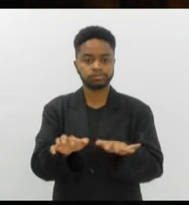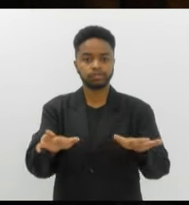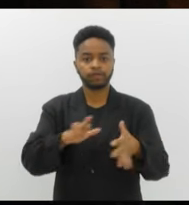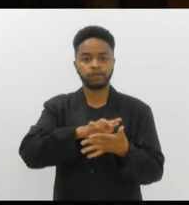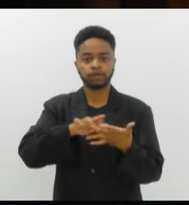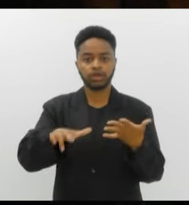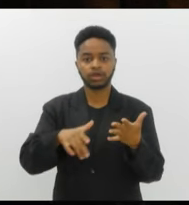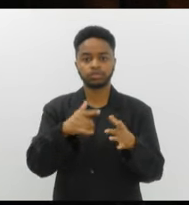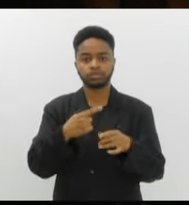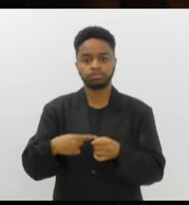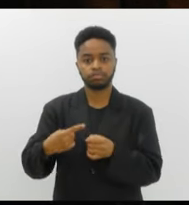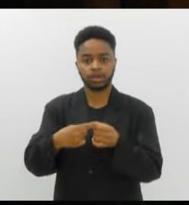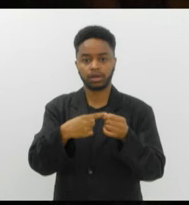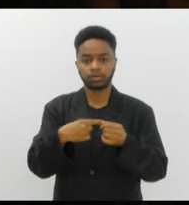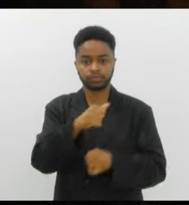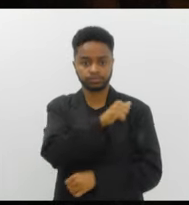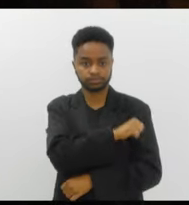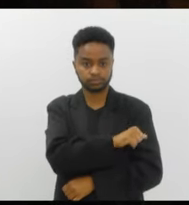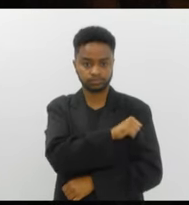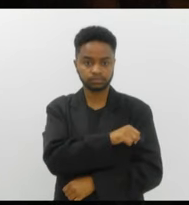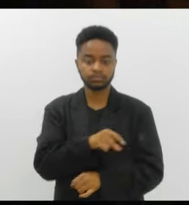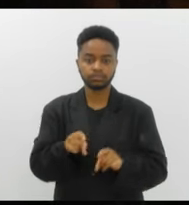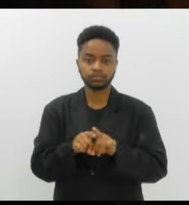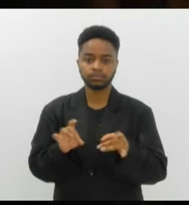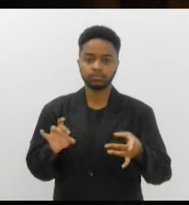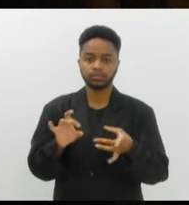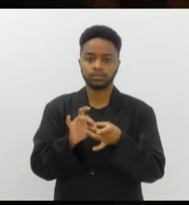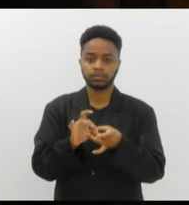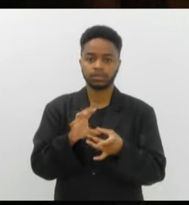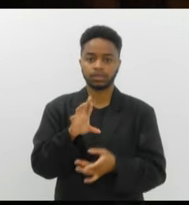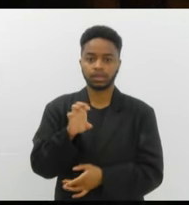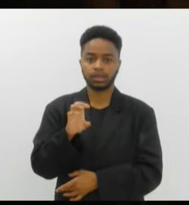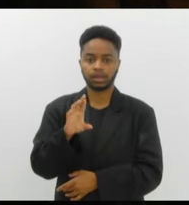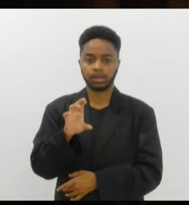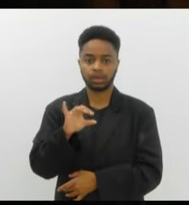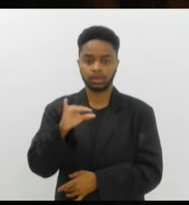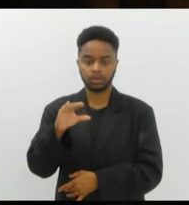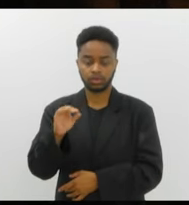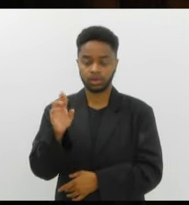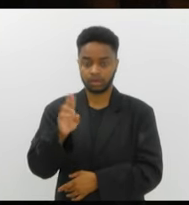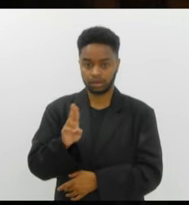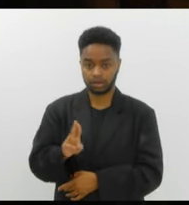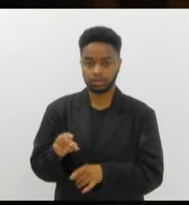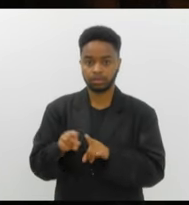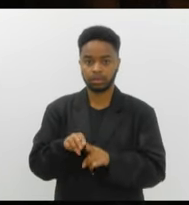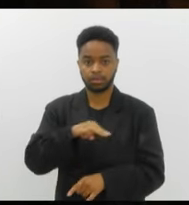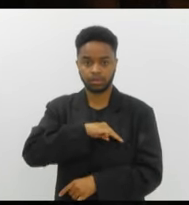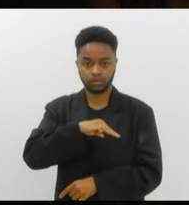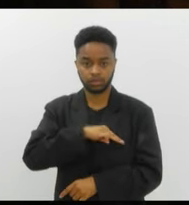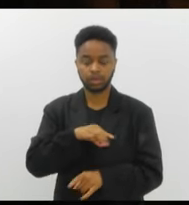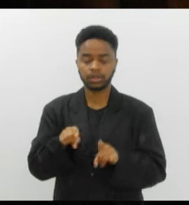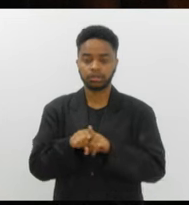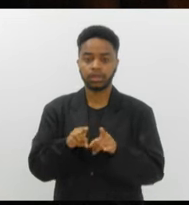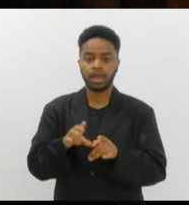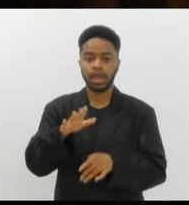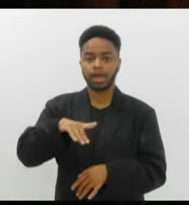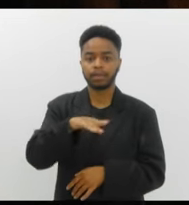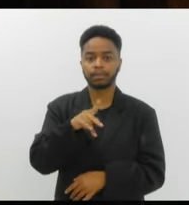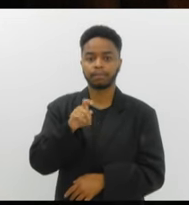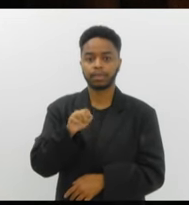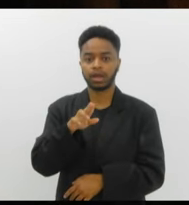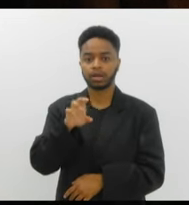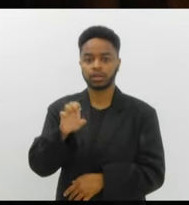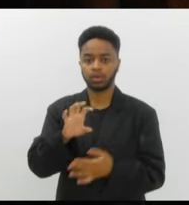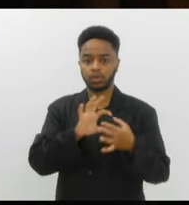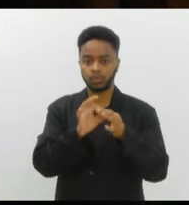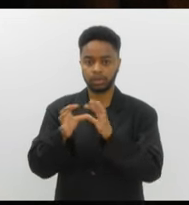Rio de Janeiro, né, ligando o Recreio, a Madureira, ligando todo o sistema ali do Parque Olímpico, os